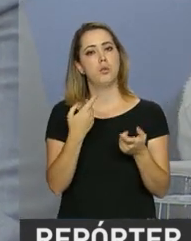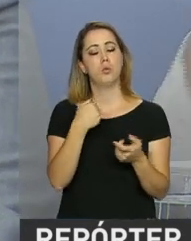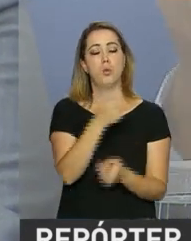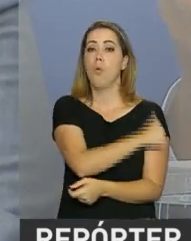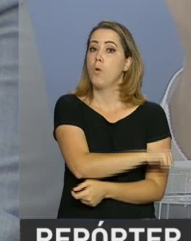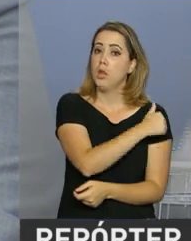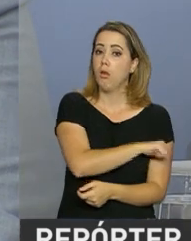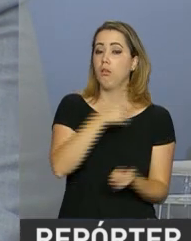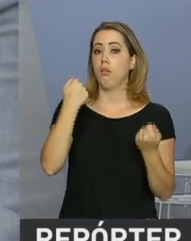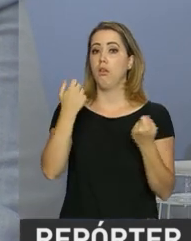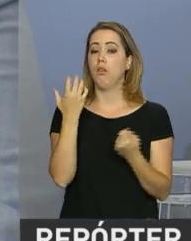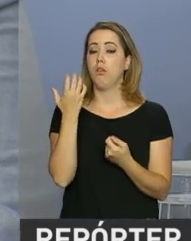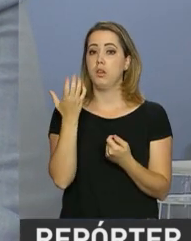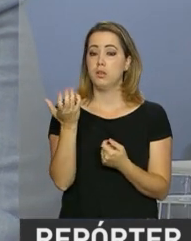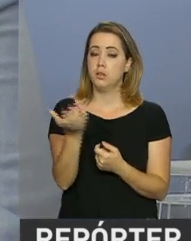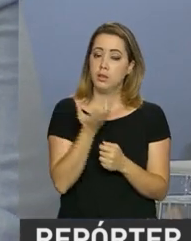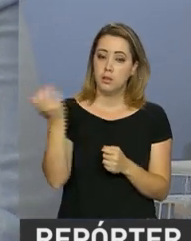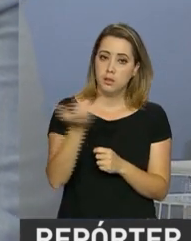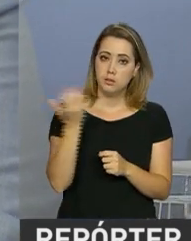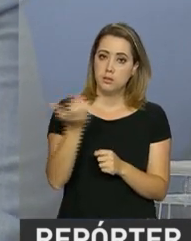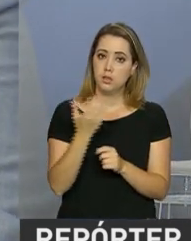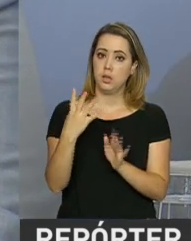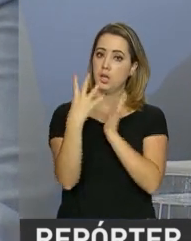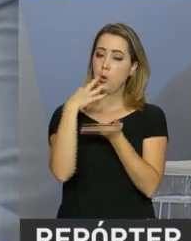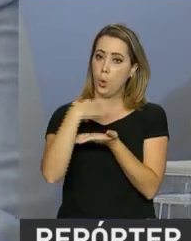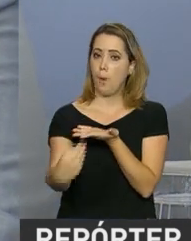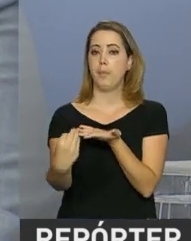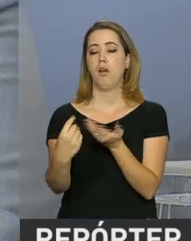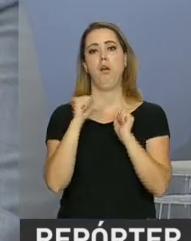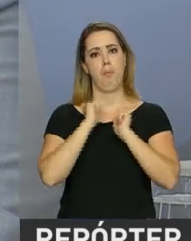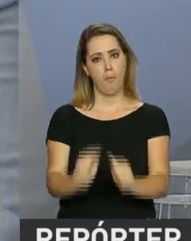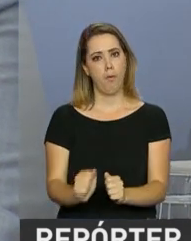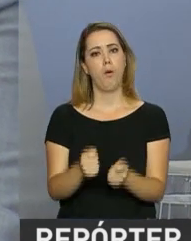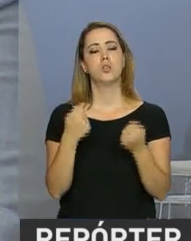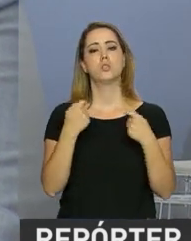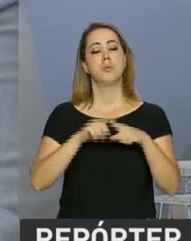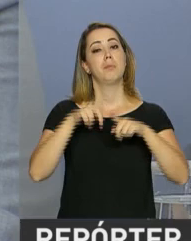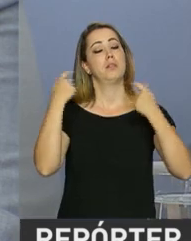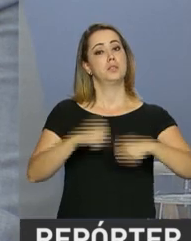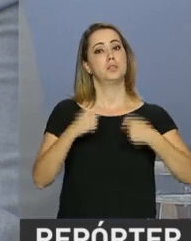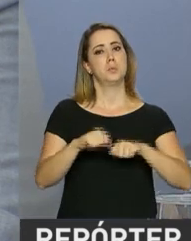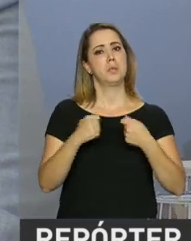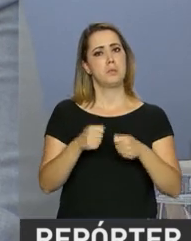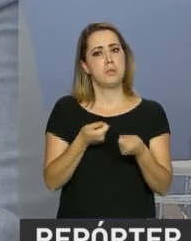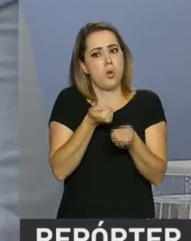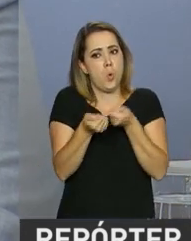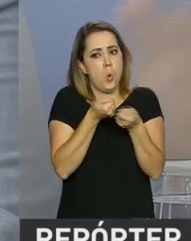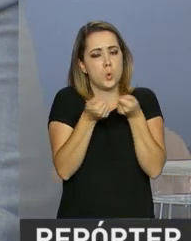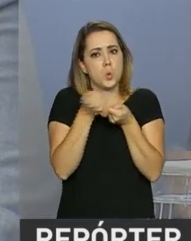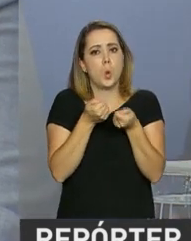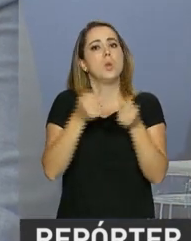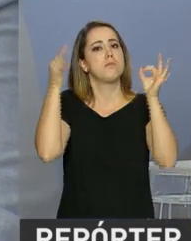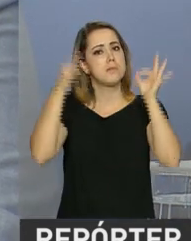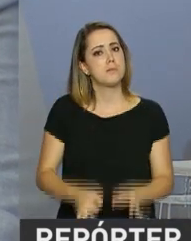caso, ou outros que queiram se candidatar a um programa similar, fazem ajustes muito sérios nas suas